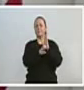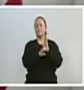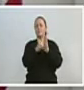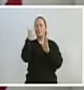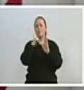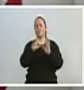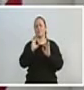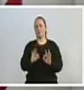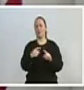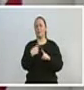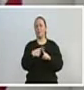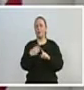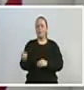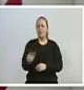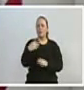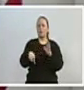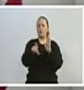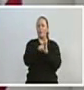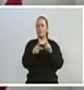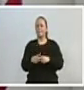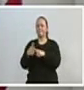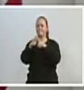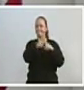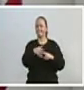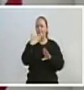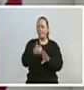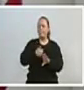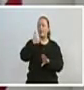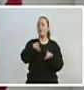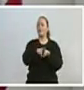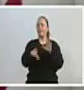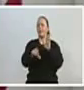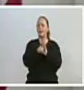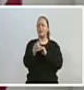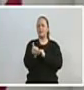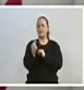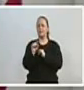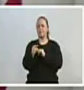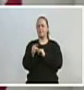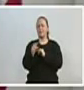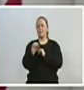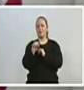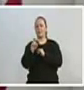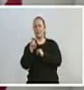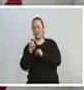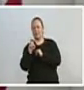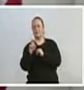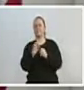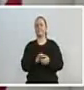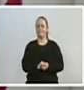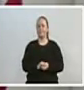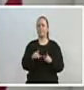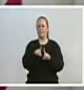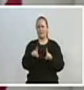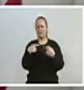da nova legislação que regulamentou e melhorou a Lei 6.015 de 73, a nossa conhecida Lei do Registro Público. Há necessidade